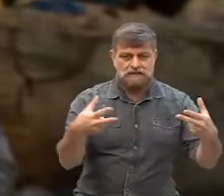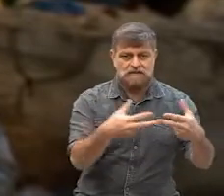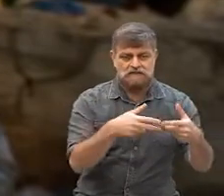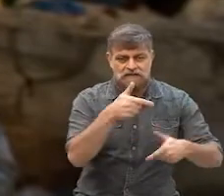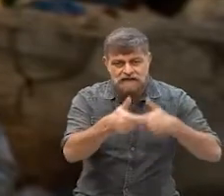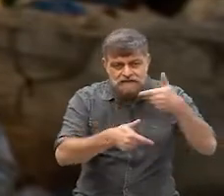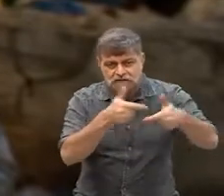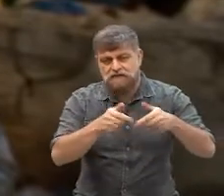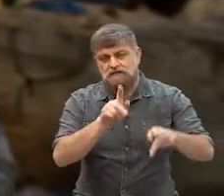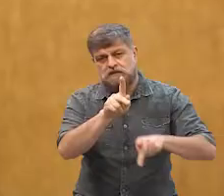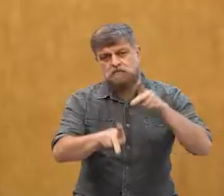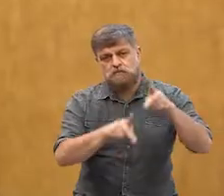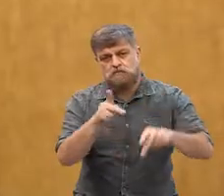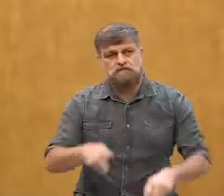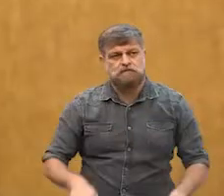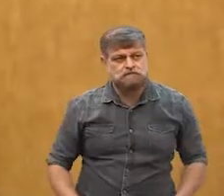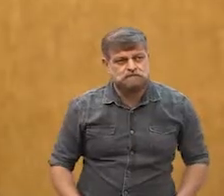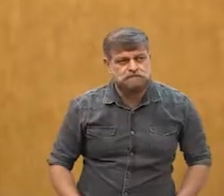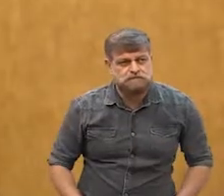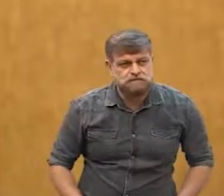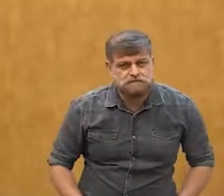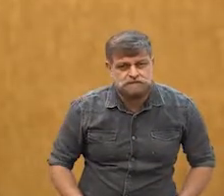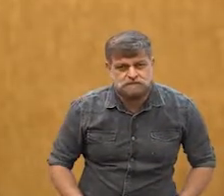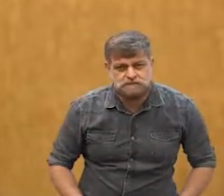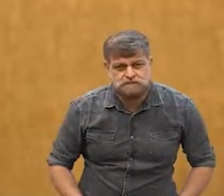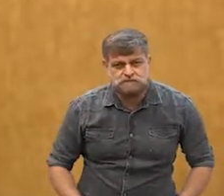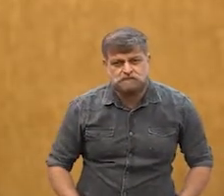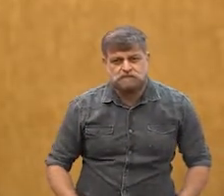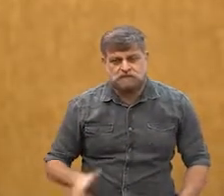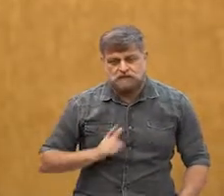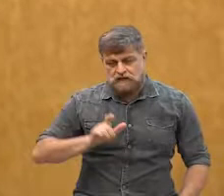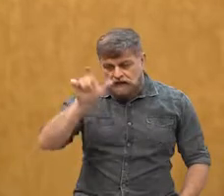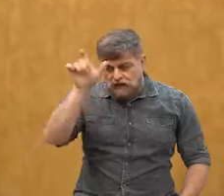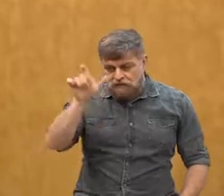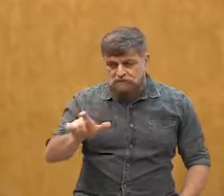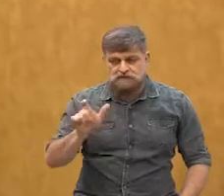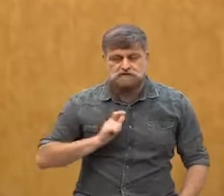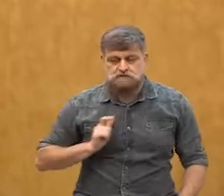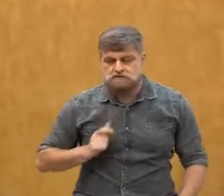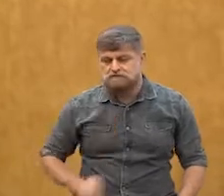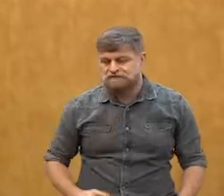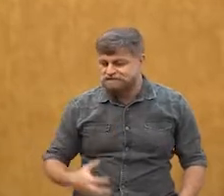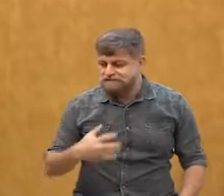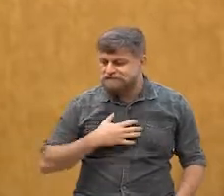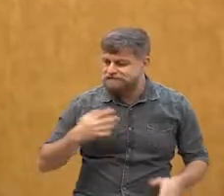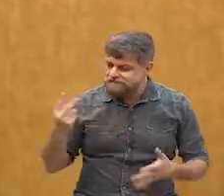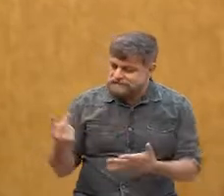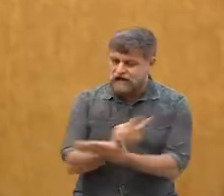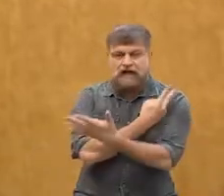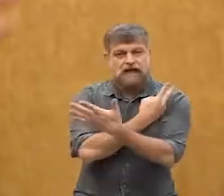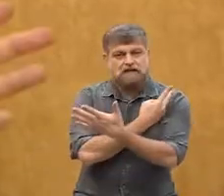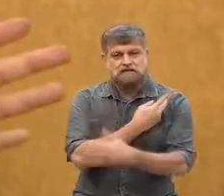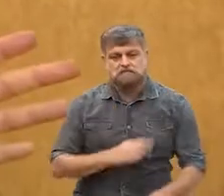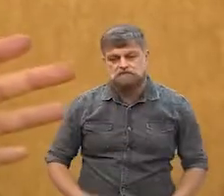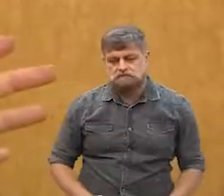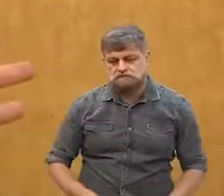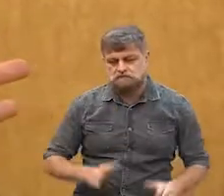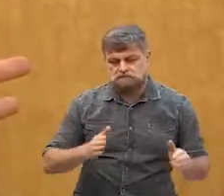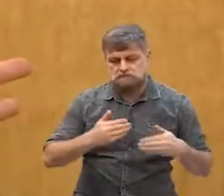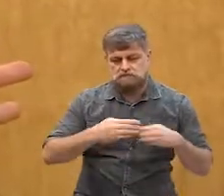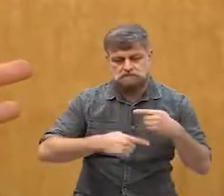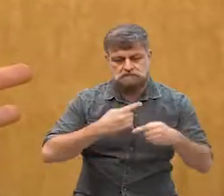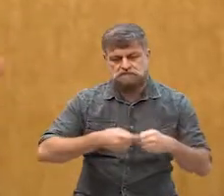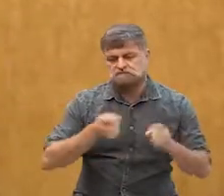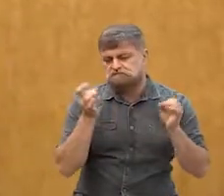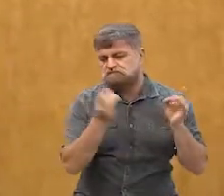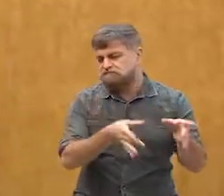para o povo. O vilão é aquele consumidor que não se comporta direito e joga a embalagem onde